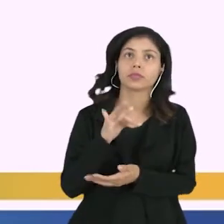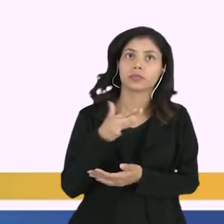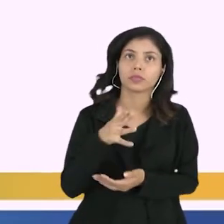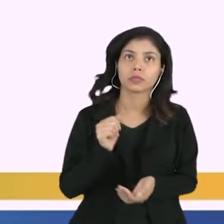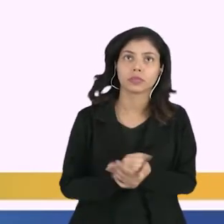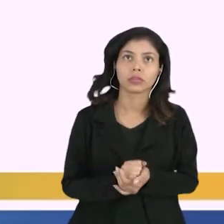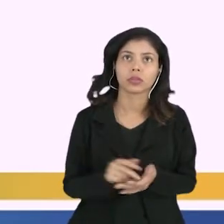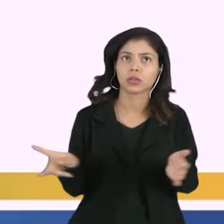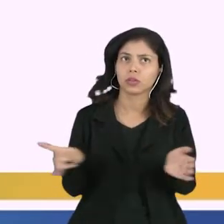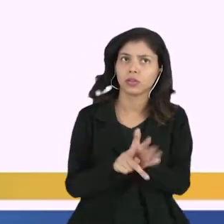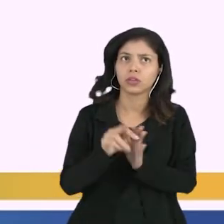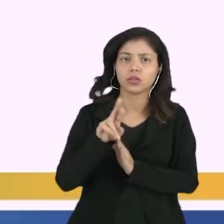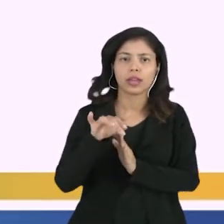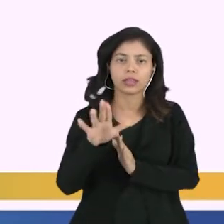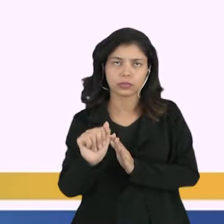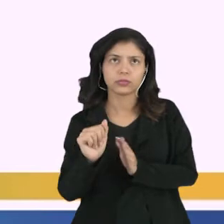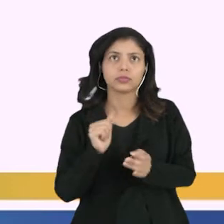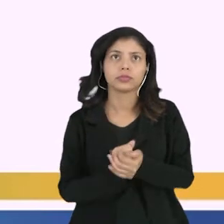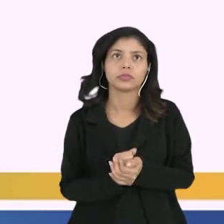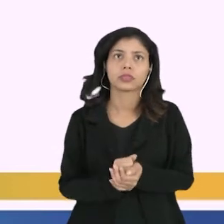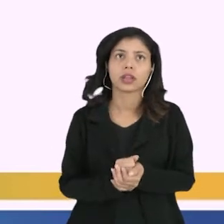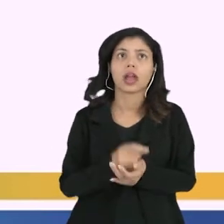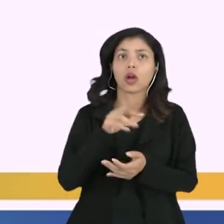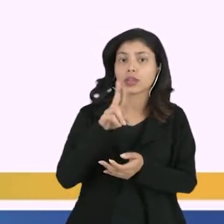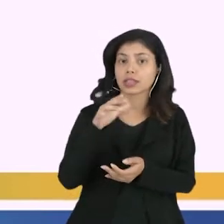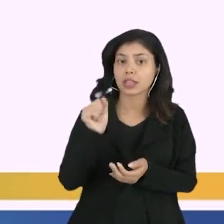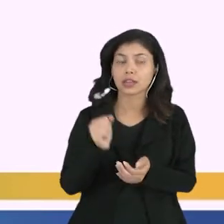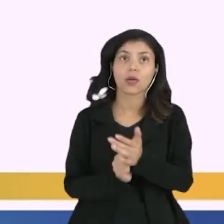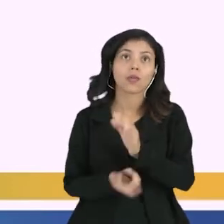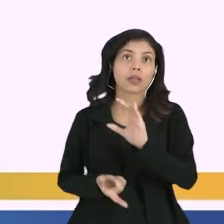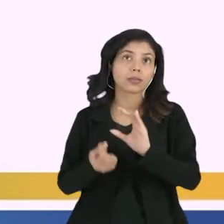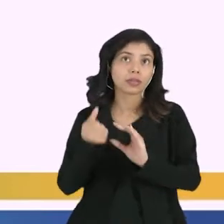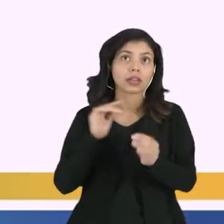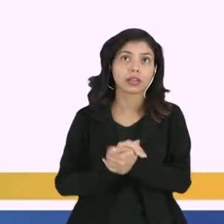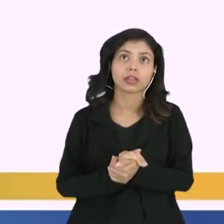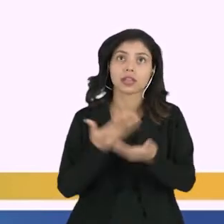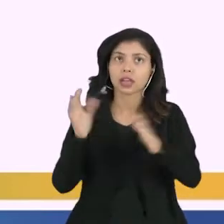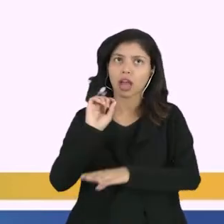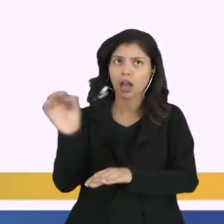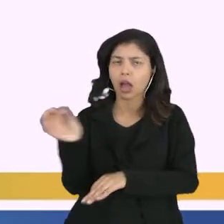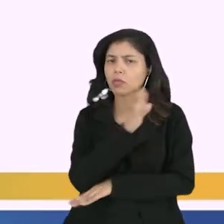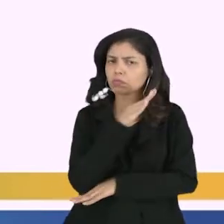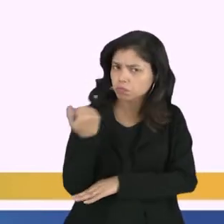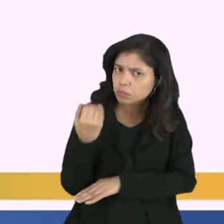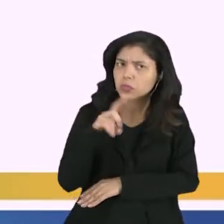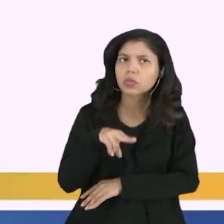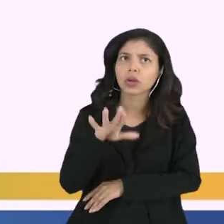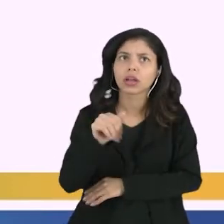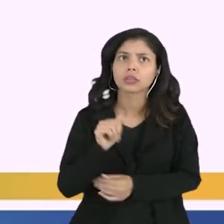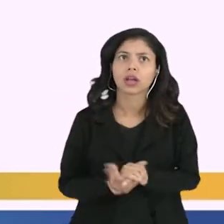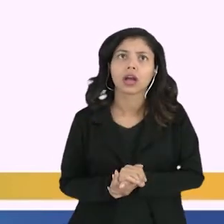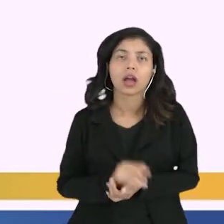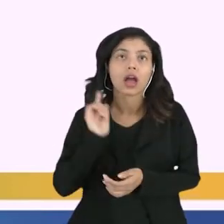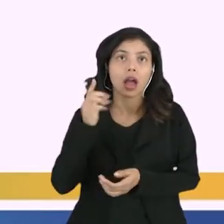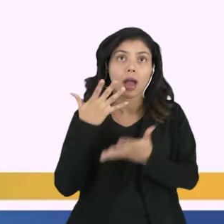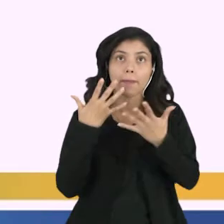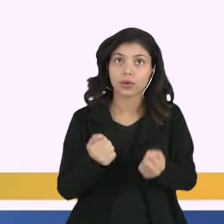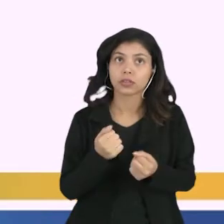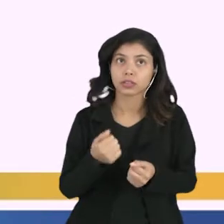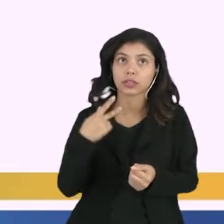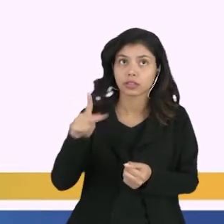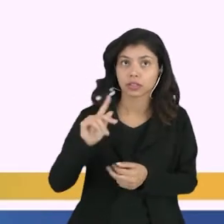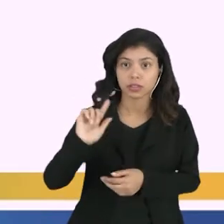ela garantia ao donatário a concessão da capitania, e em caso da morte do donatário, a posse